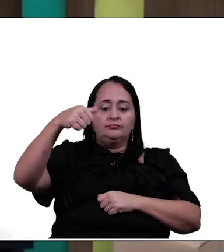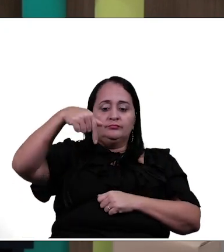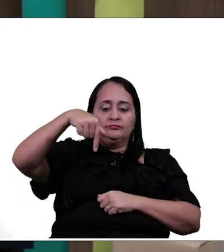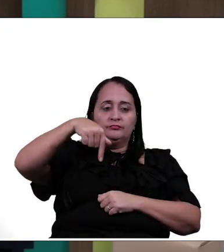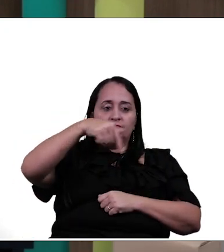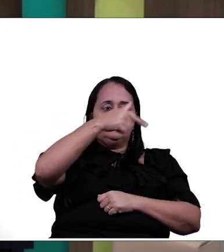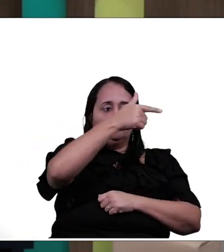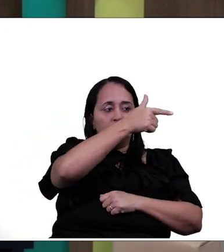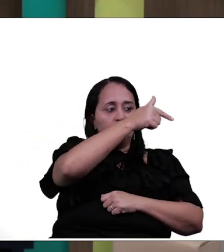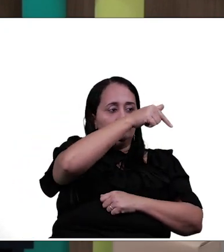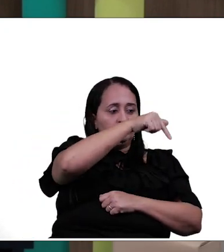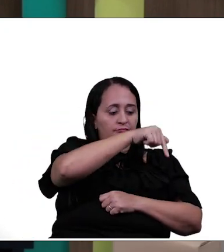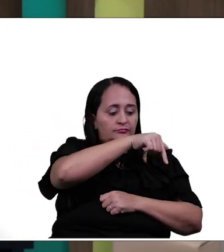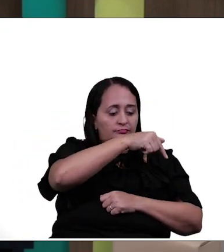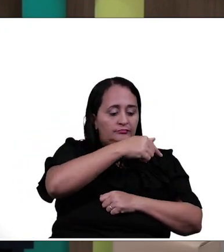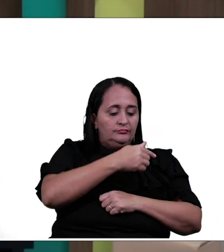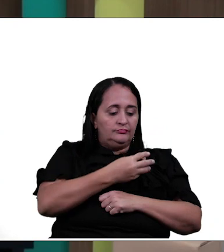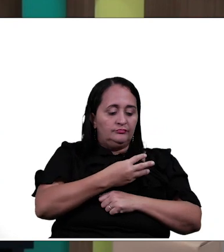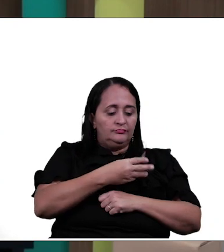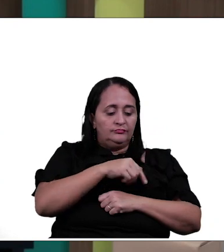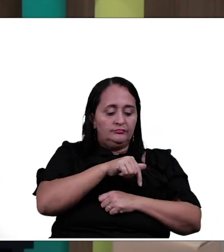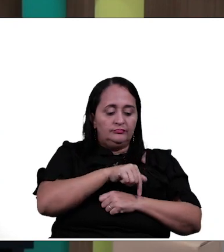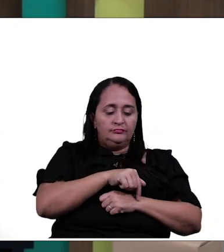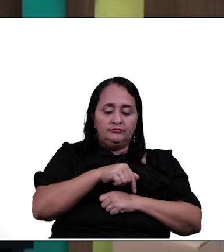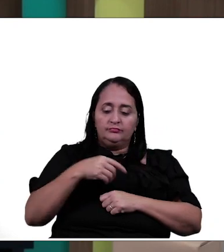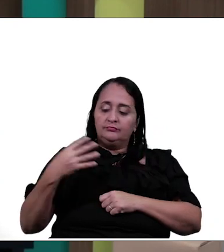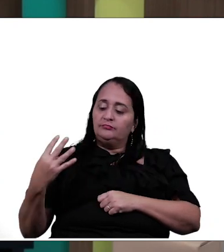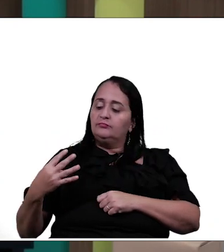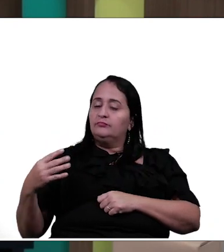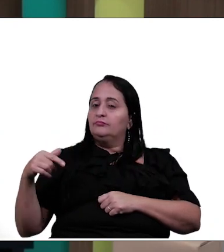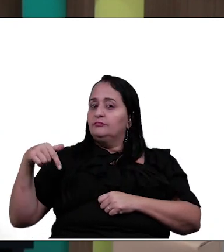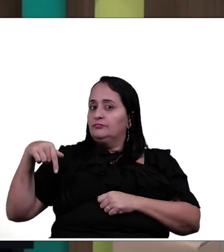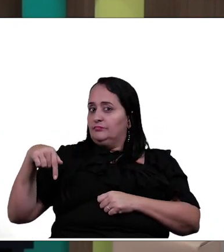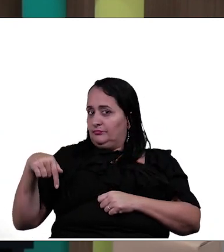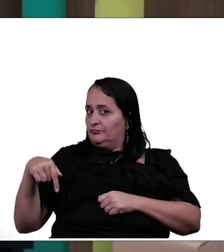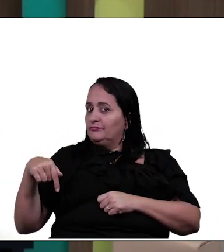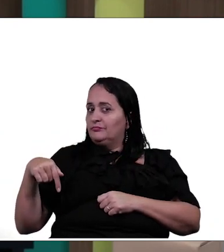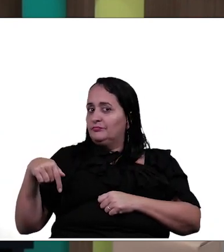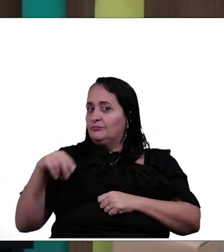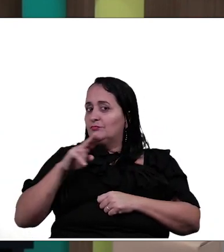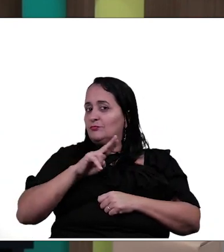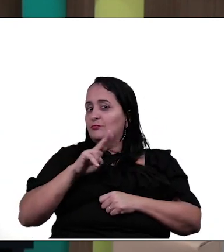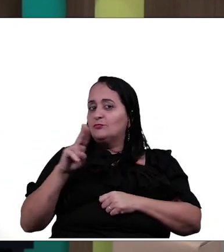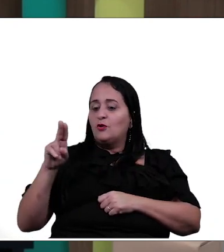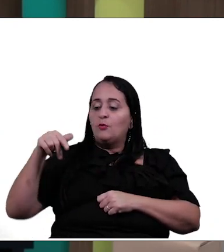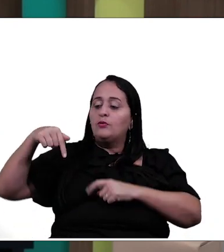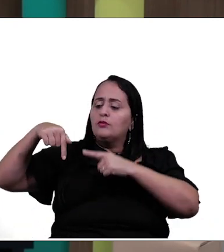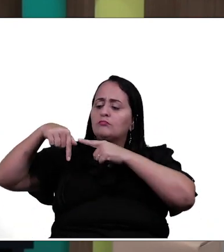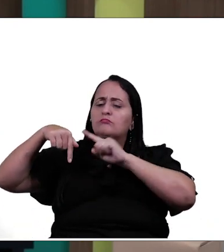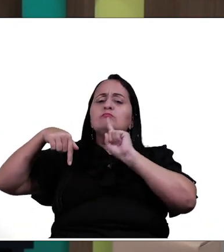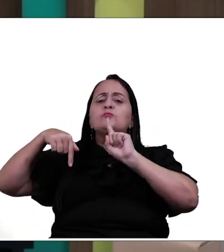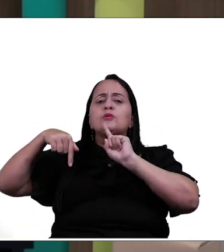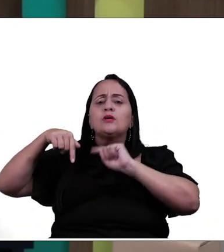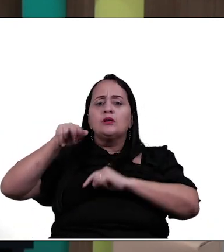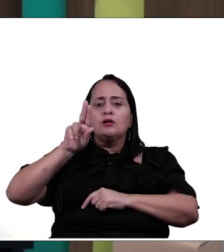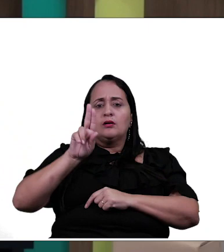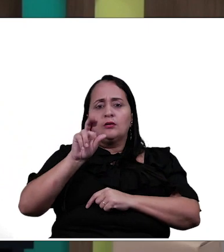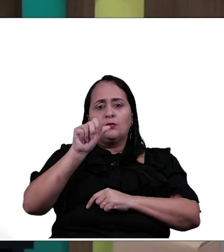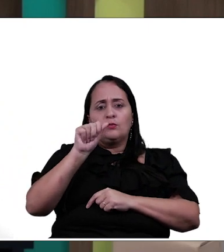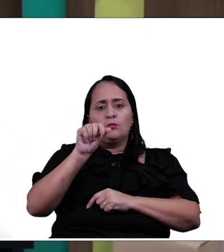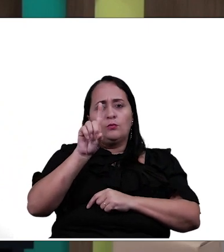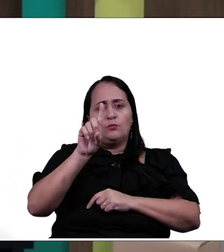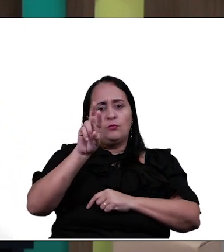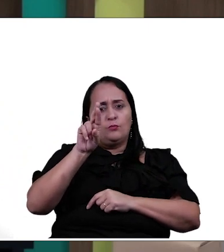antiperíodo. Esse que se repete é o período, o que não se repete é o antiperíodo. Mas se eu